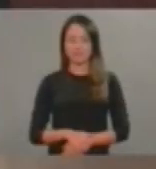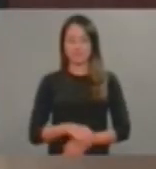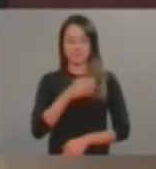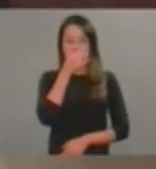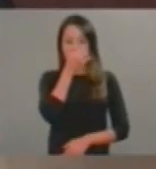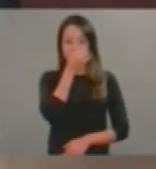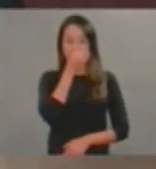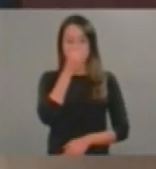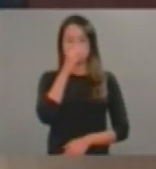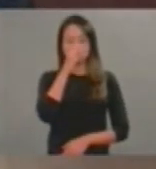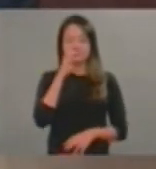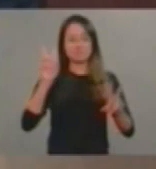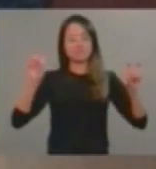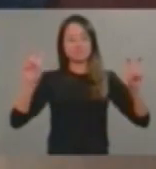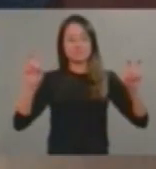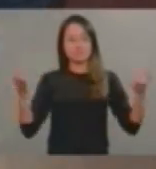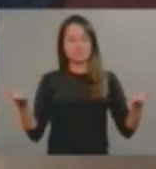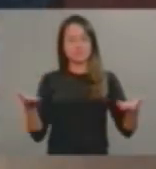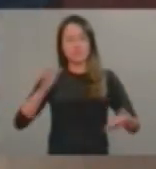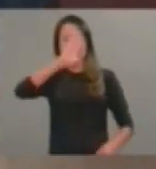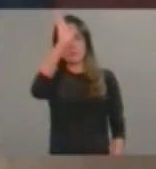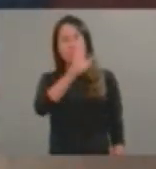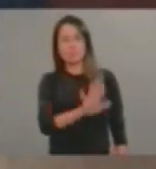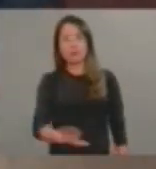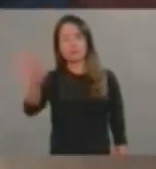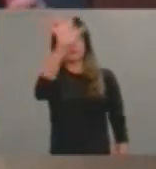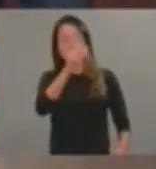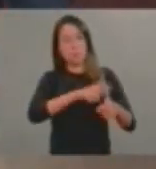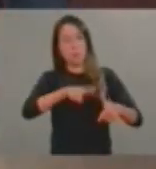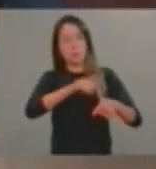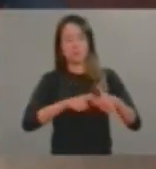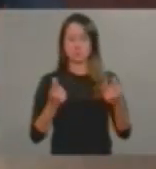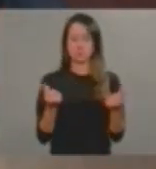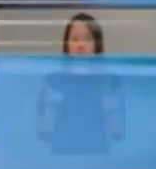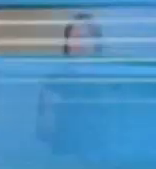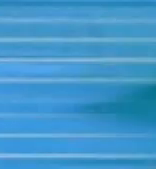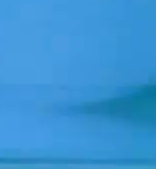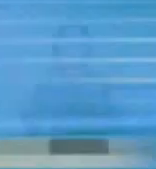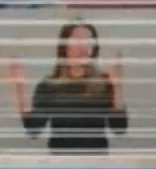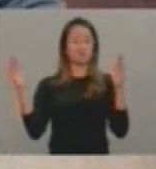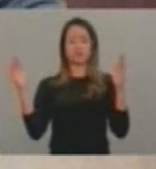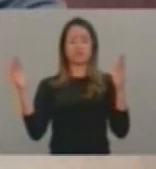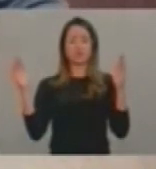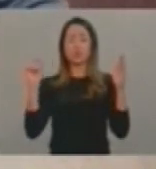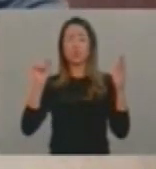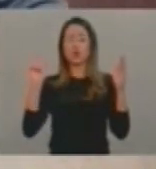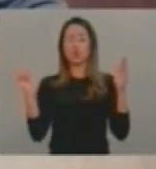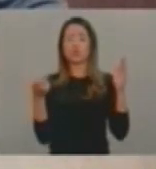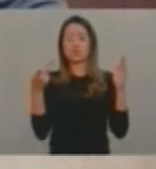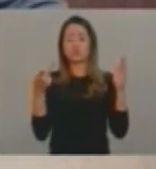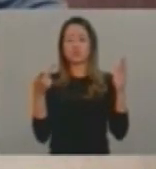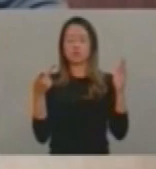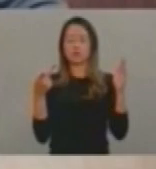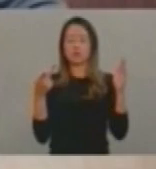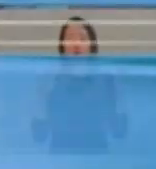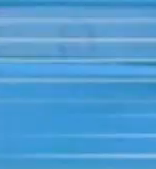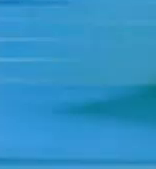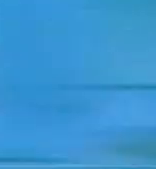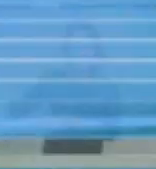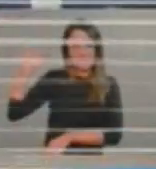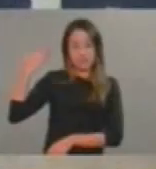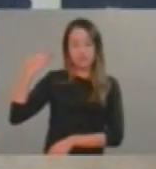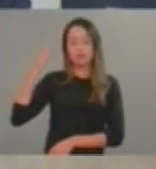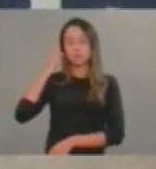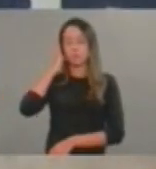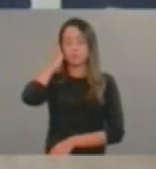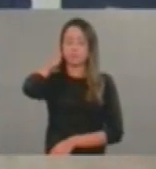A crise que se instalou no Brasil, ela pegou o estado do Ceará. A dívida do estado do Ceará cresceu 56%. Nós